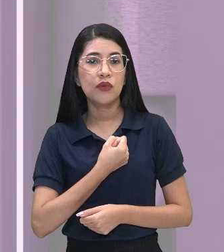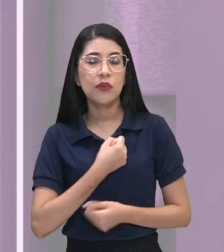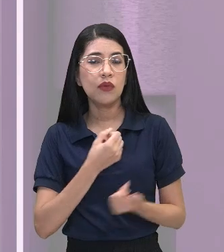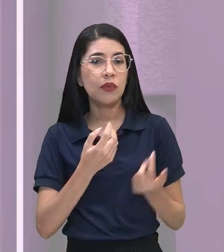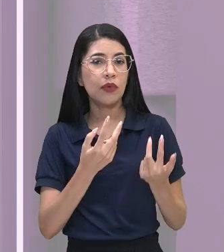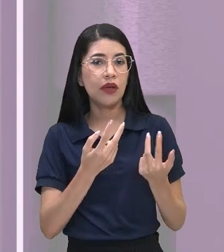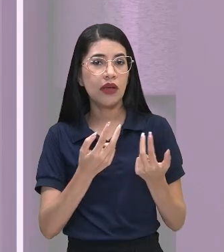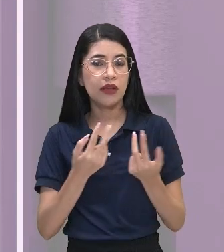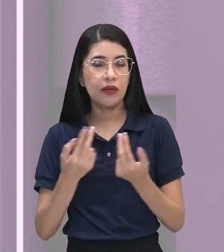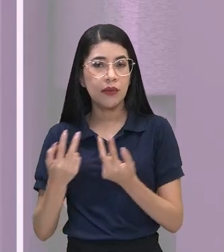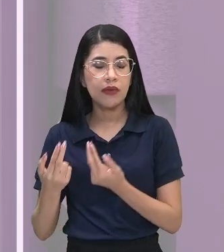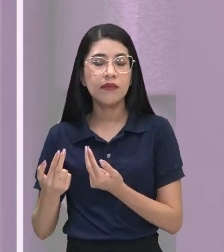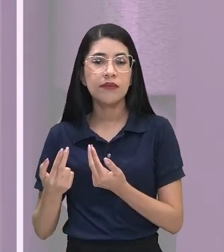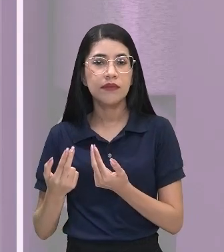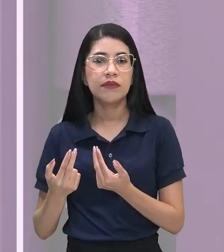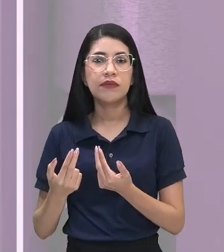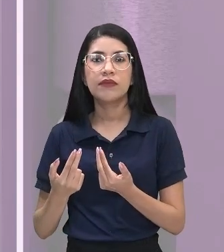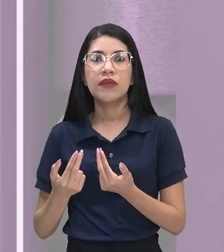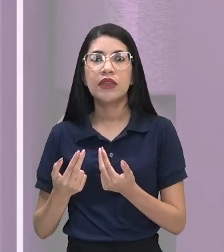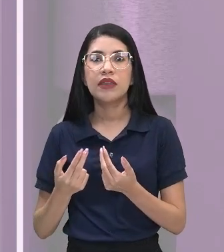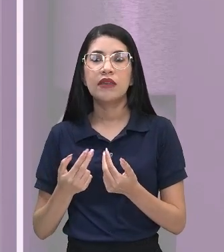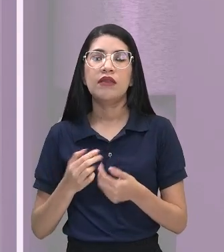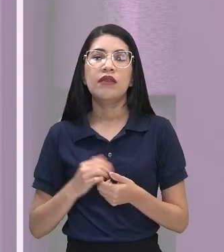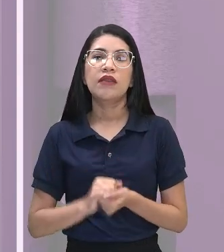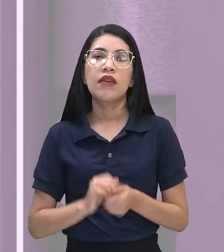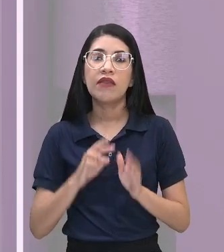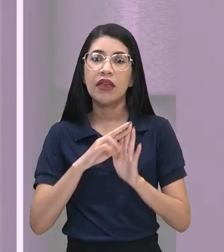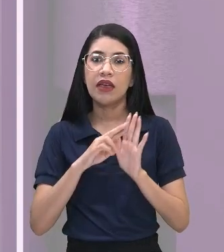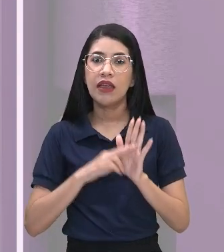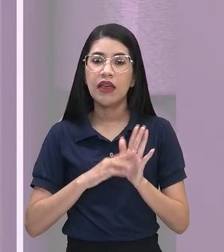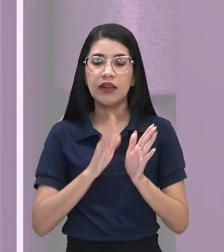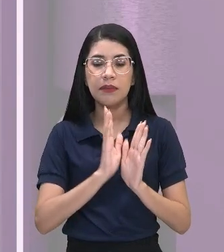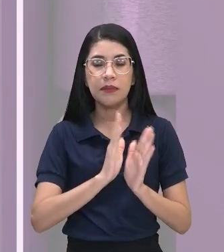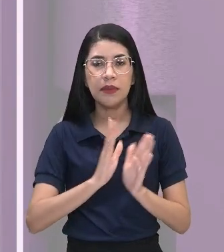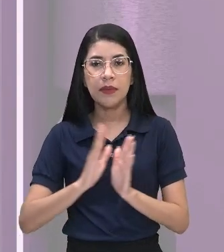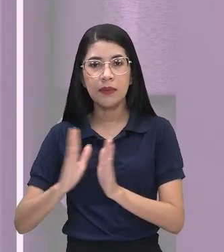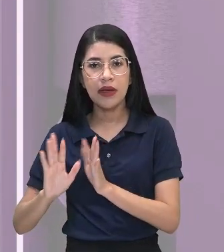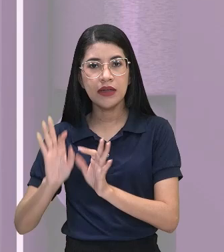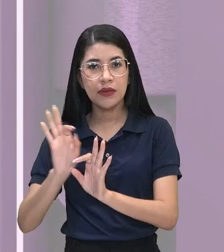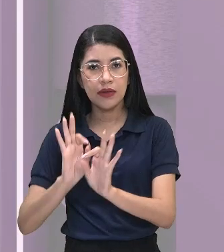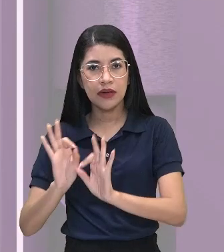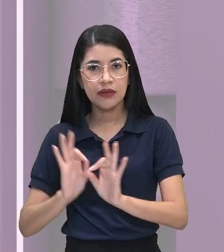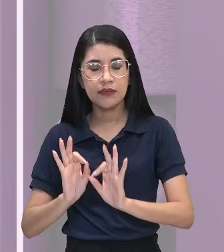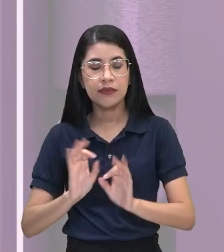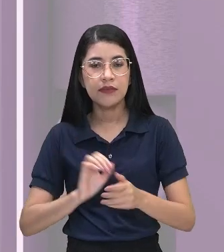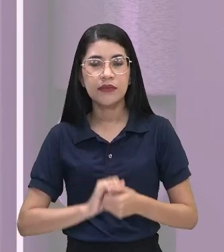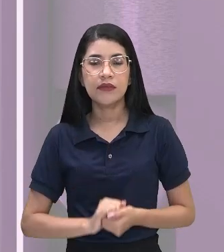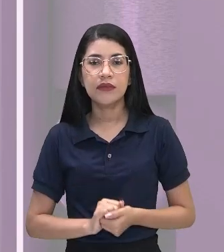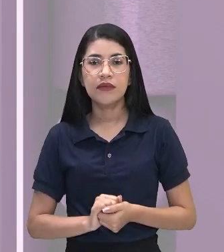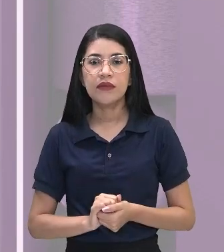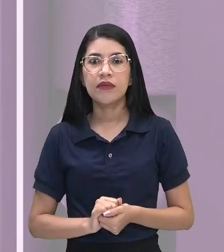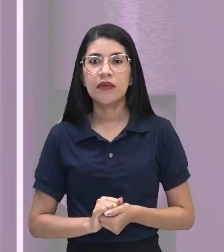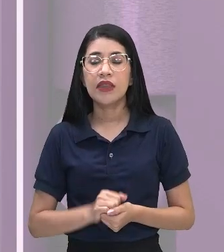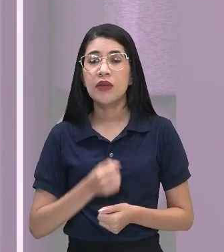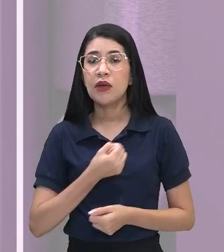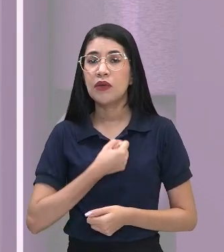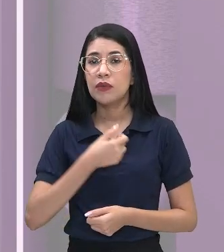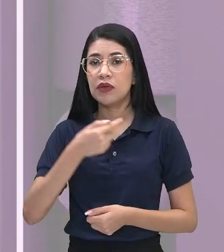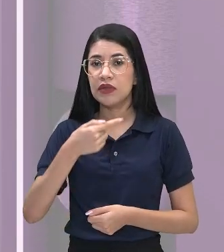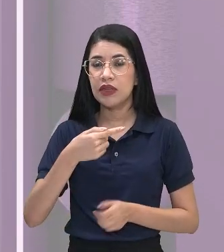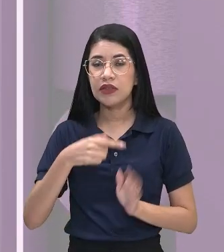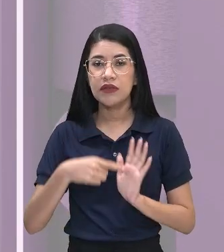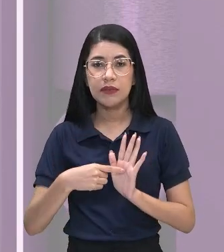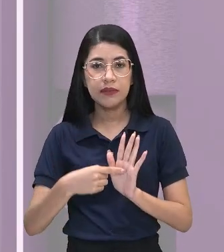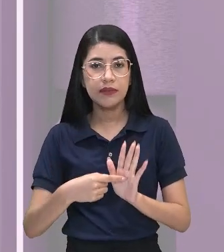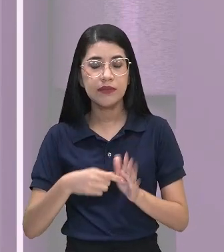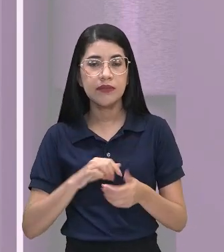comum que vai reger toda essa sequência. Que nesse caso, esse termo comum é o 7, que é